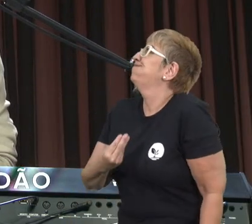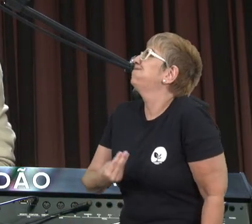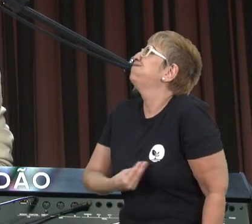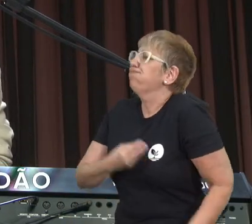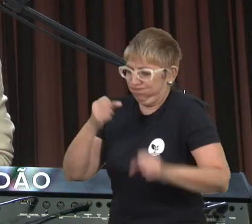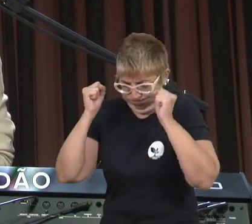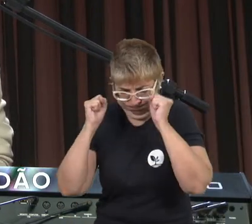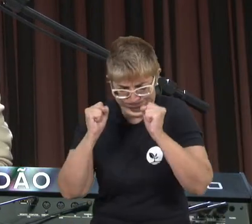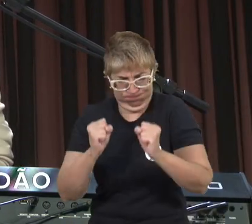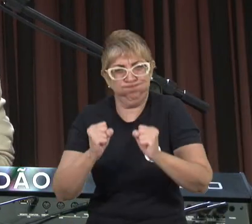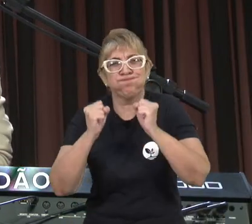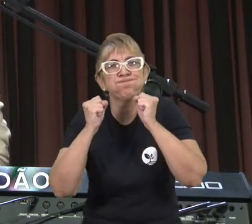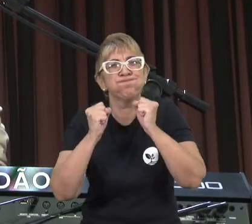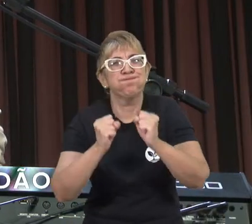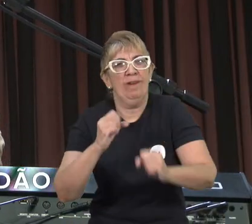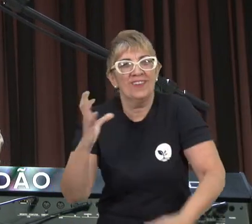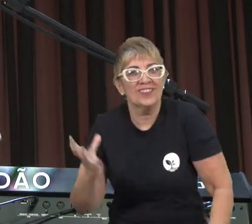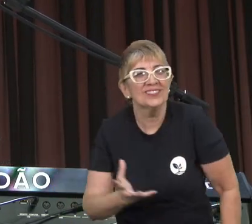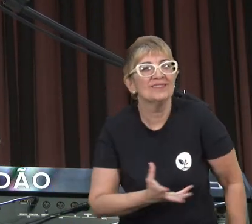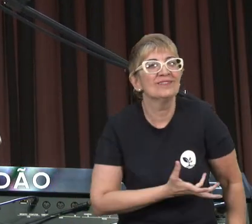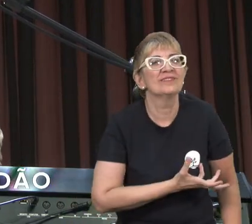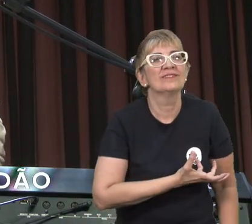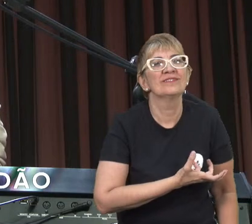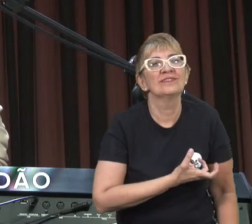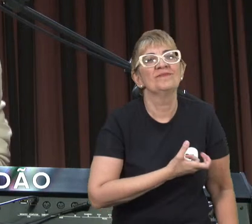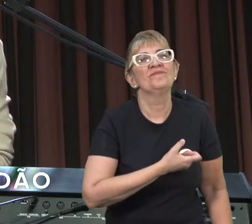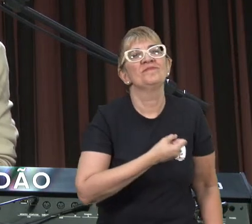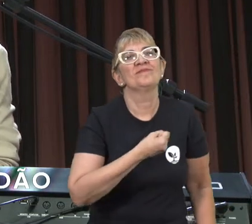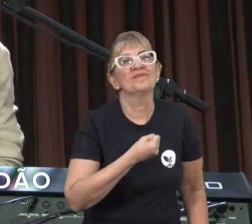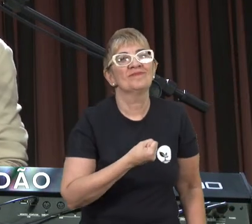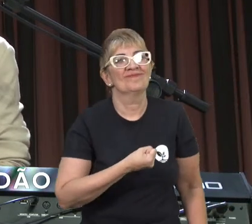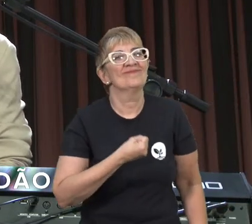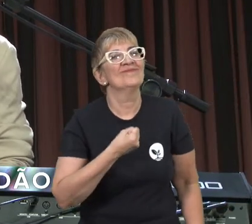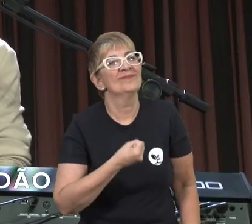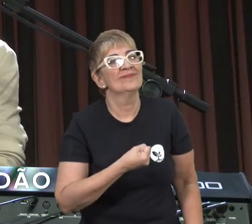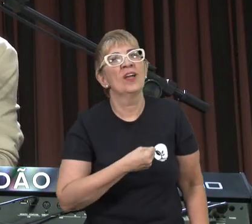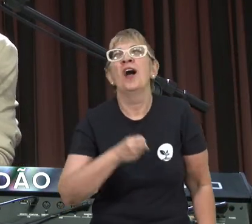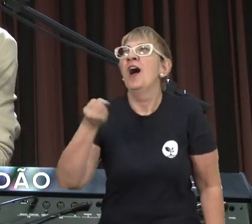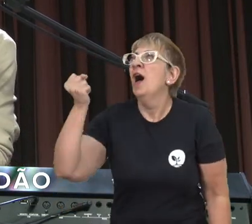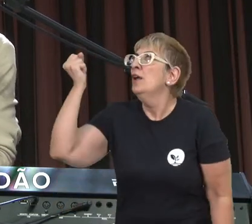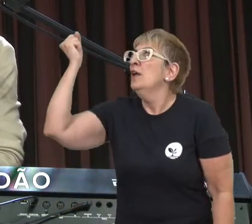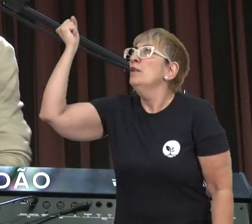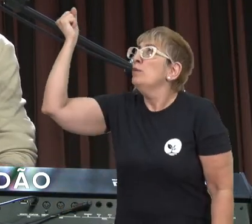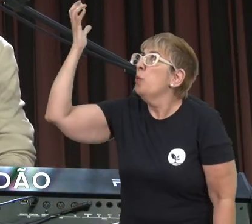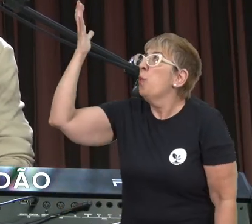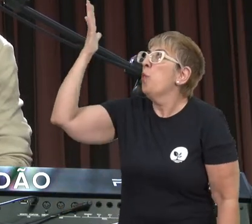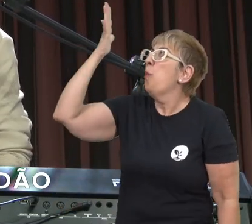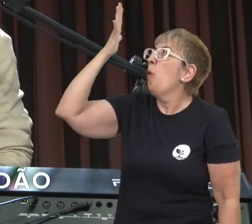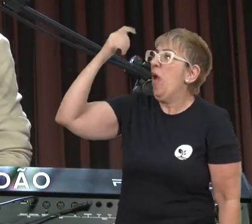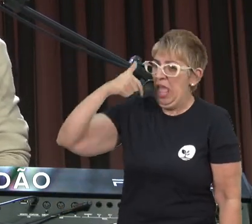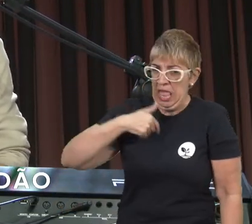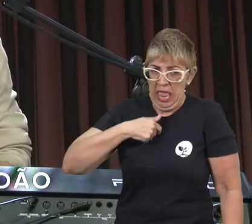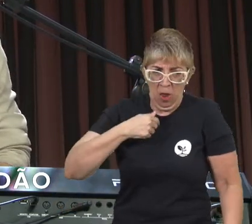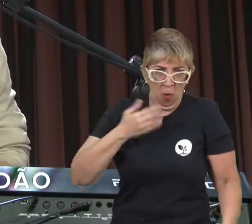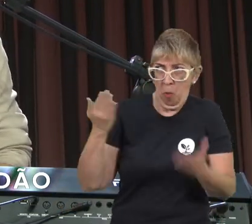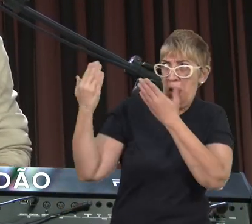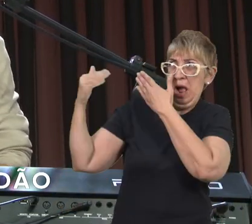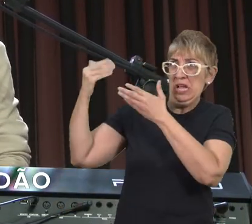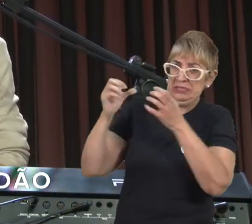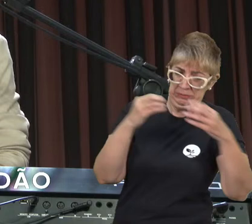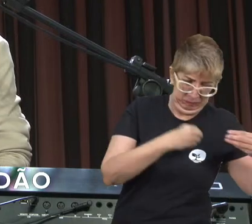viva e poderosa salvação, aleluia. Luz que me alcançou